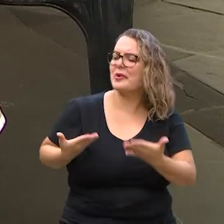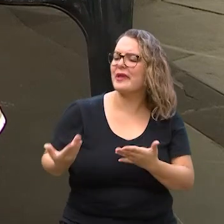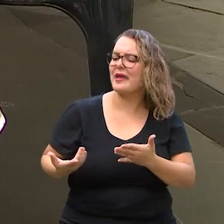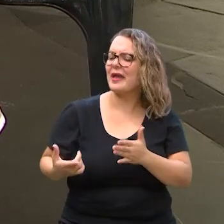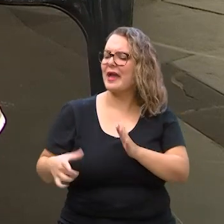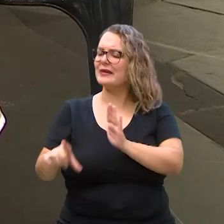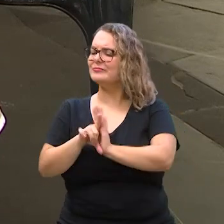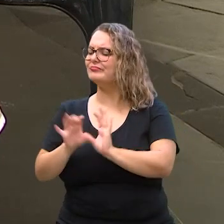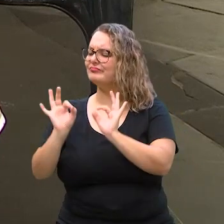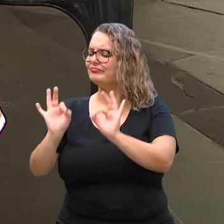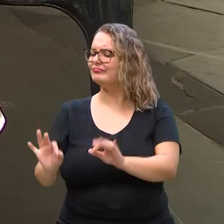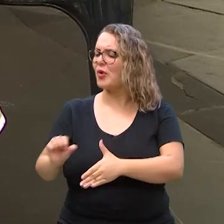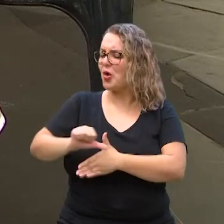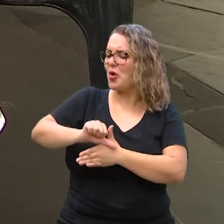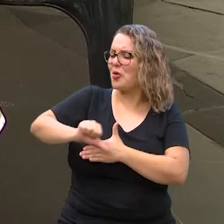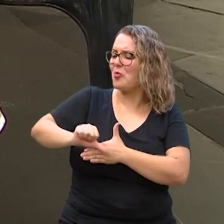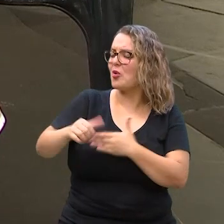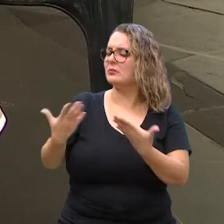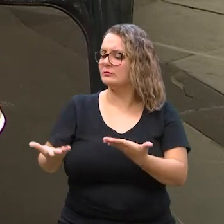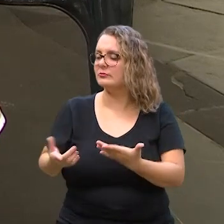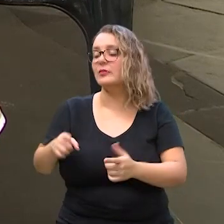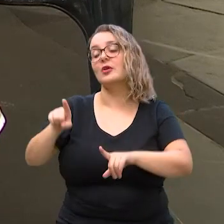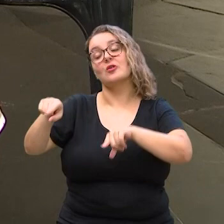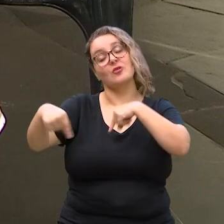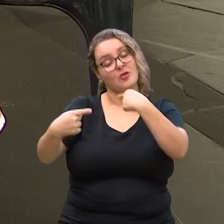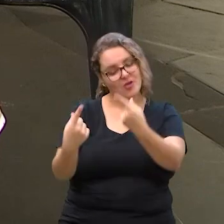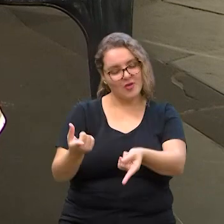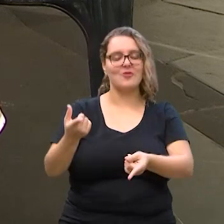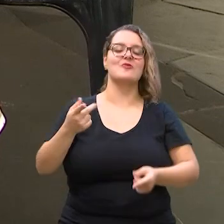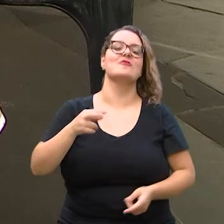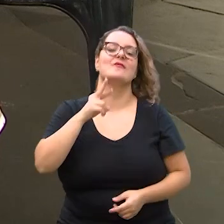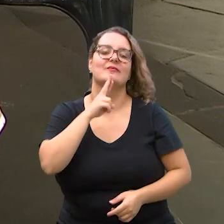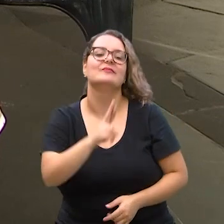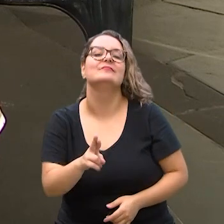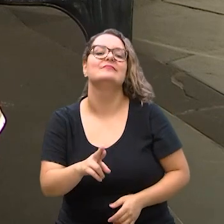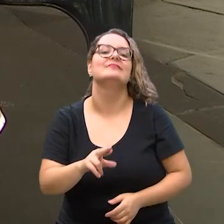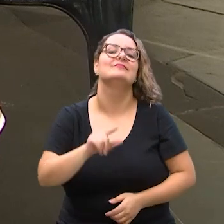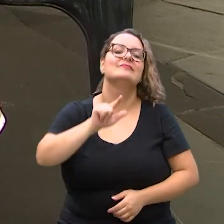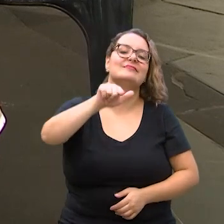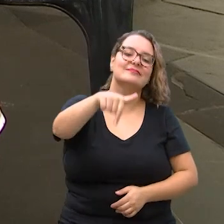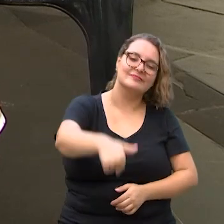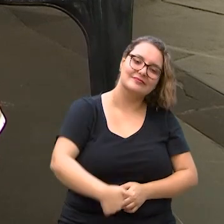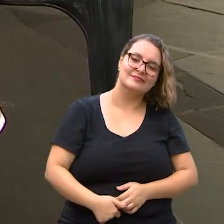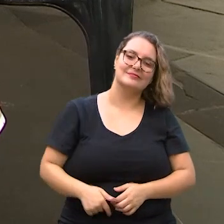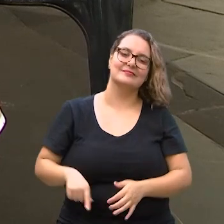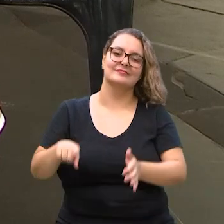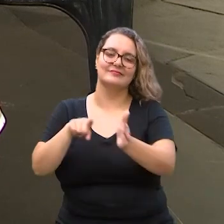isso é abordado na terapia? Essa resposta e muito mais ainda eu vou abordar com a